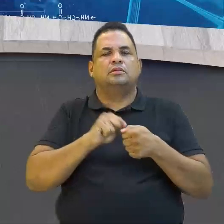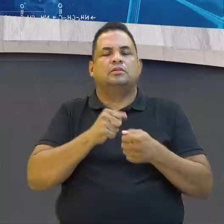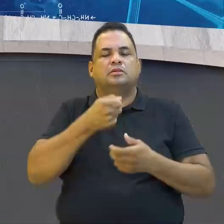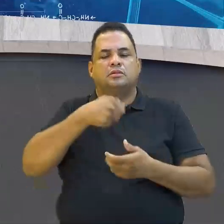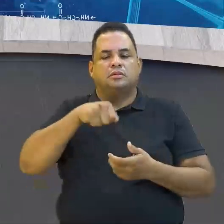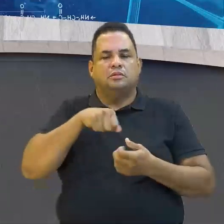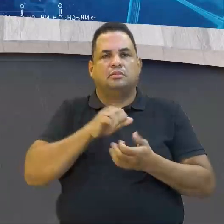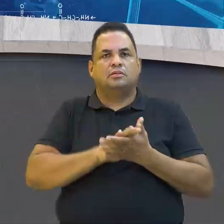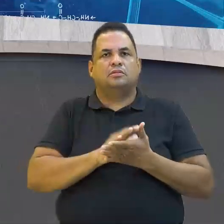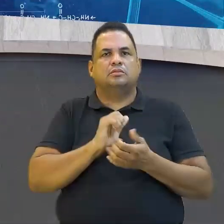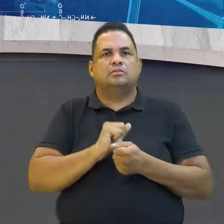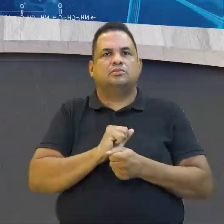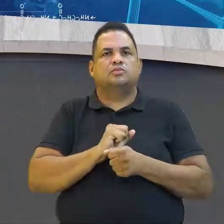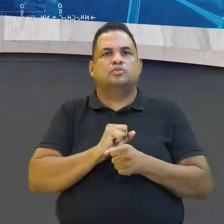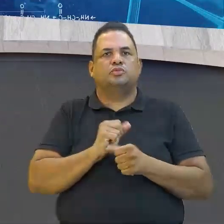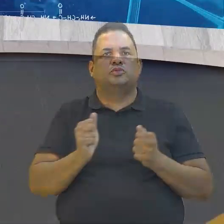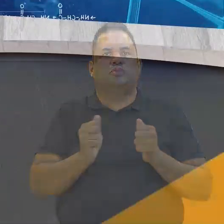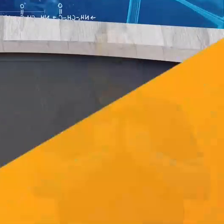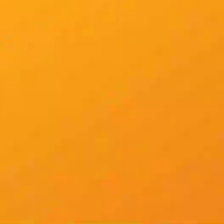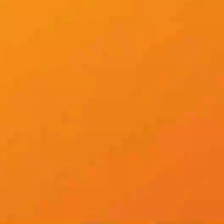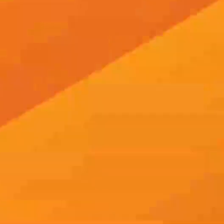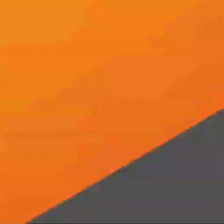ó, sucesso aí para vocês!